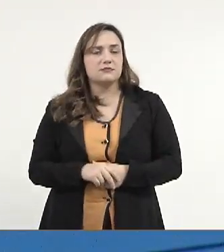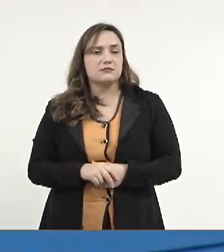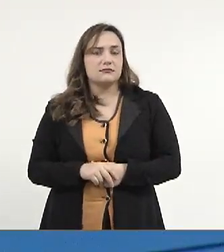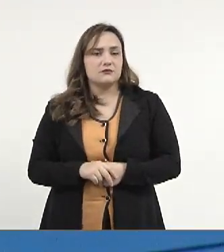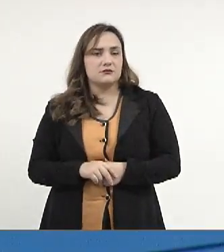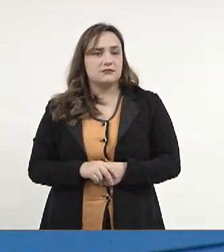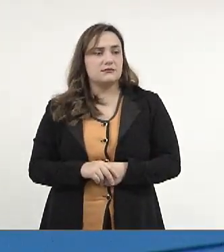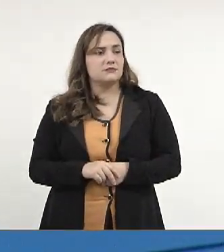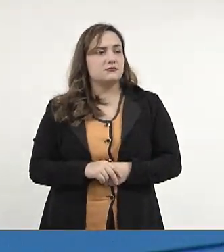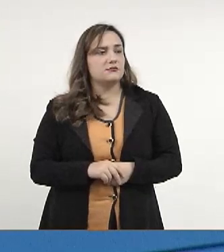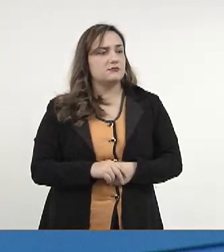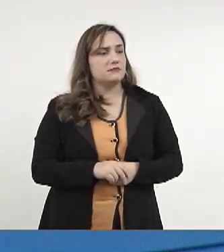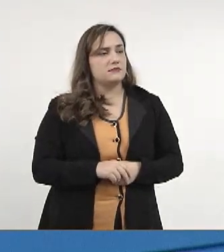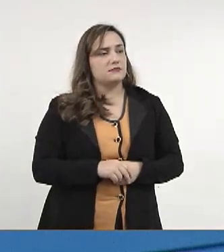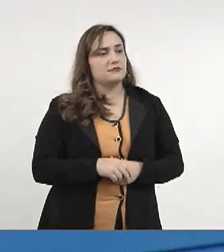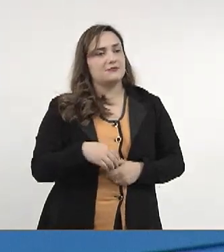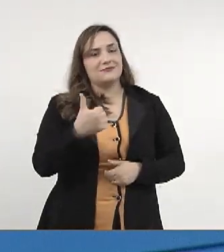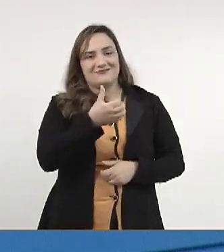do país.